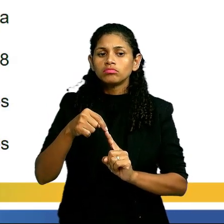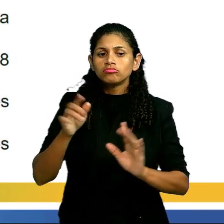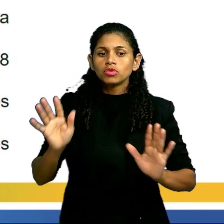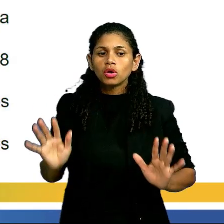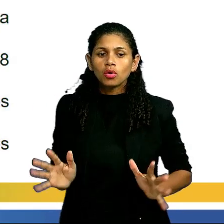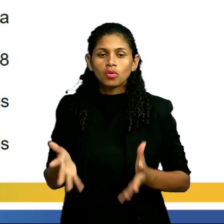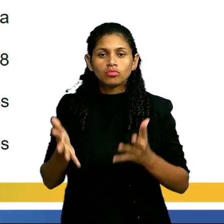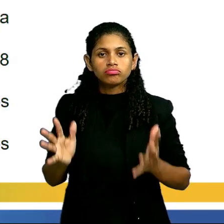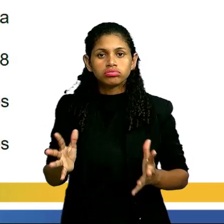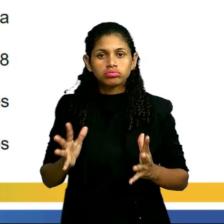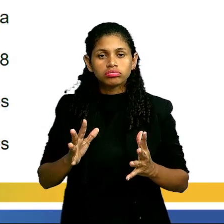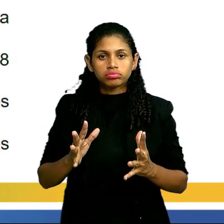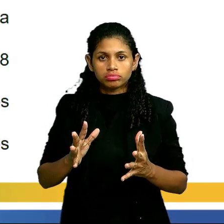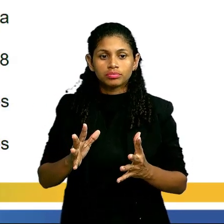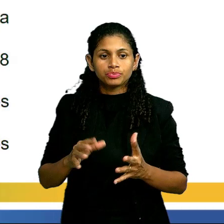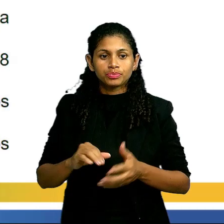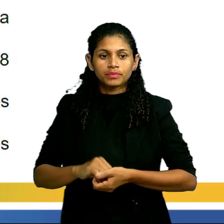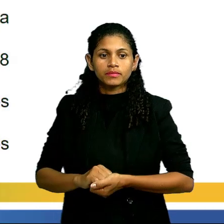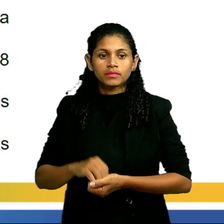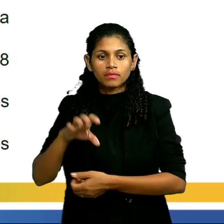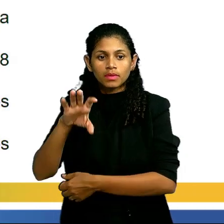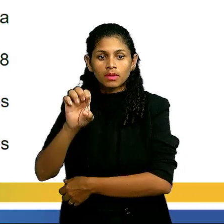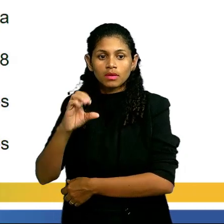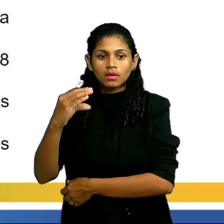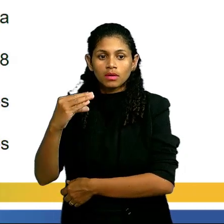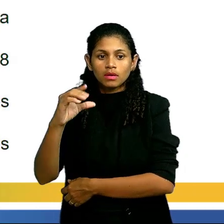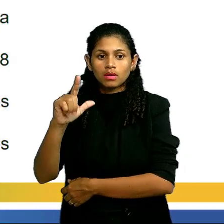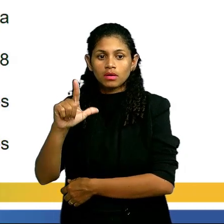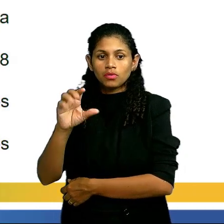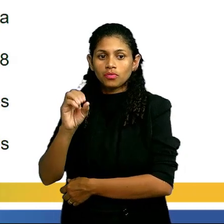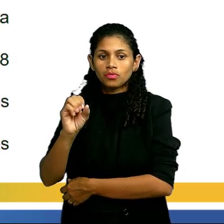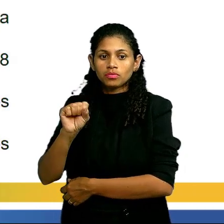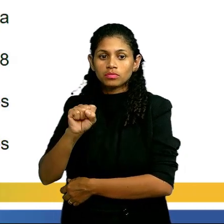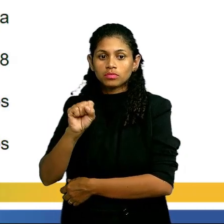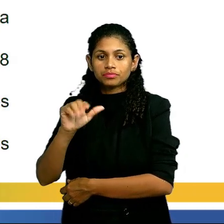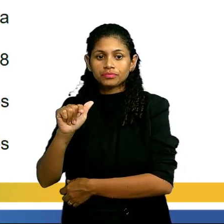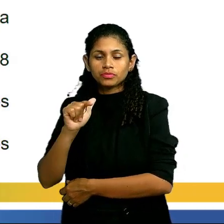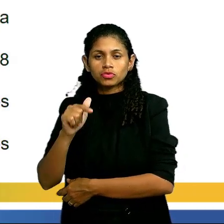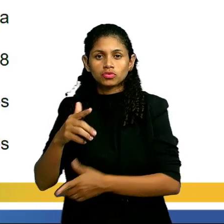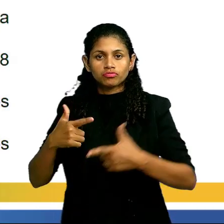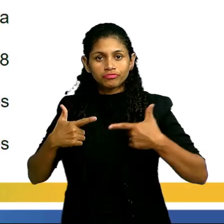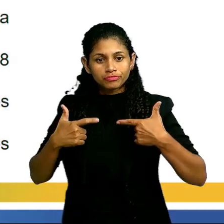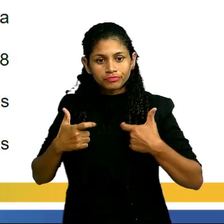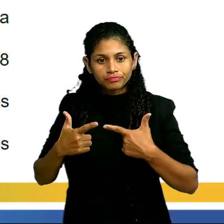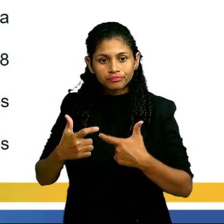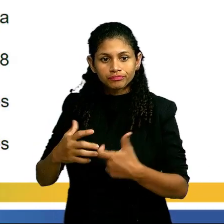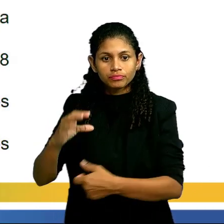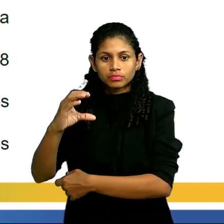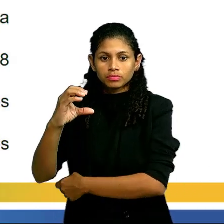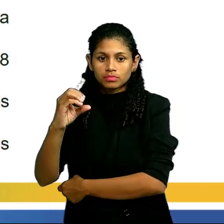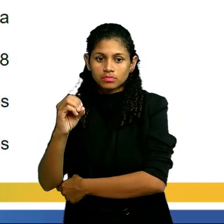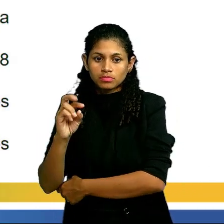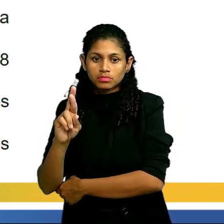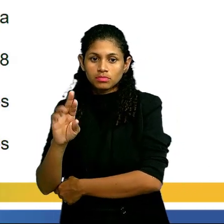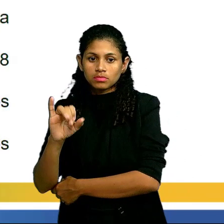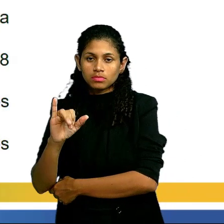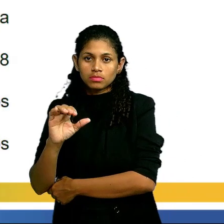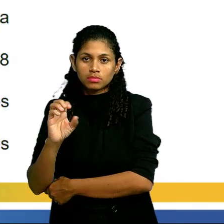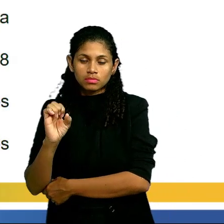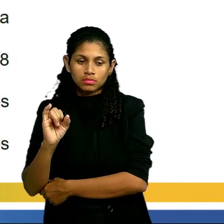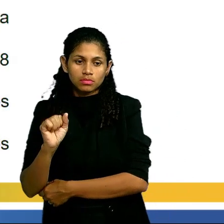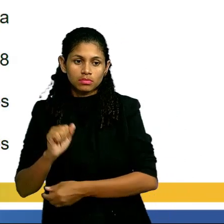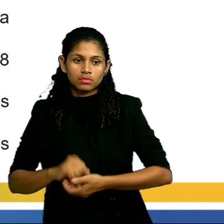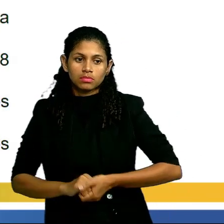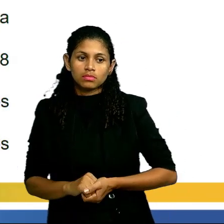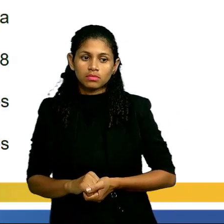em 1950. Então, de acordo com tudo que nós falamos hoje, que nós relembramos hoje, essa tá fácil,